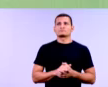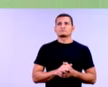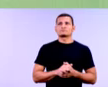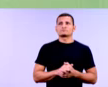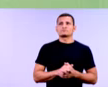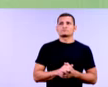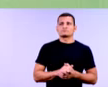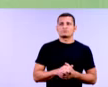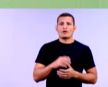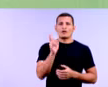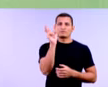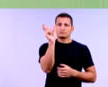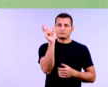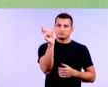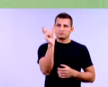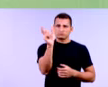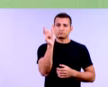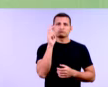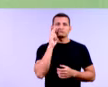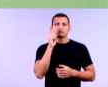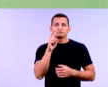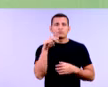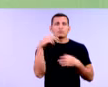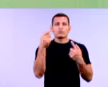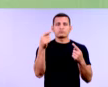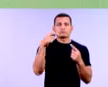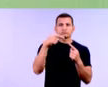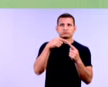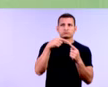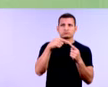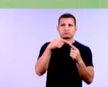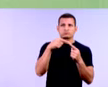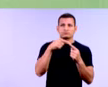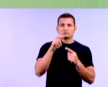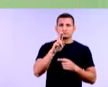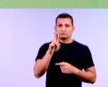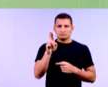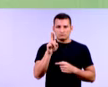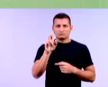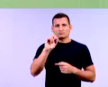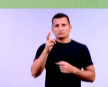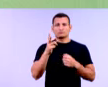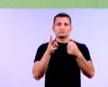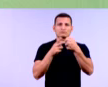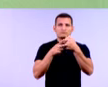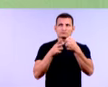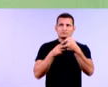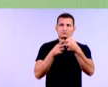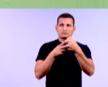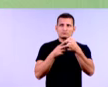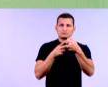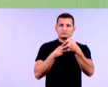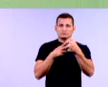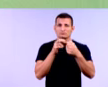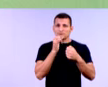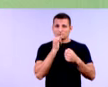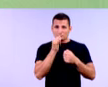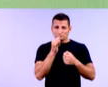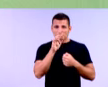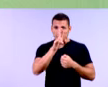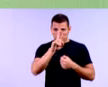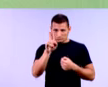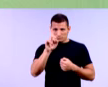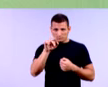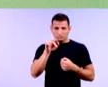um dos nomes ou verbos. Se for um dos nomes, nós estamos falando de concordância